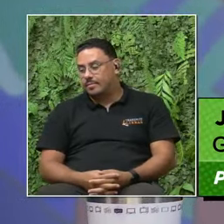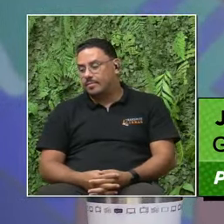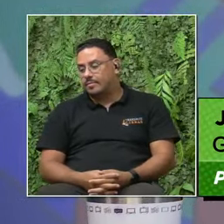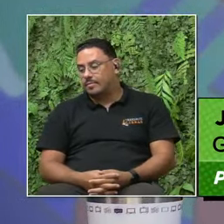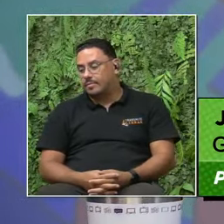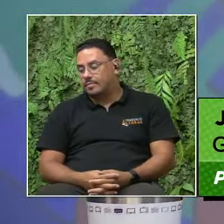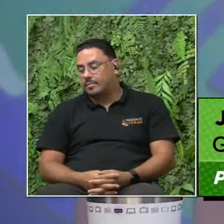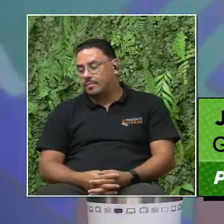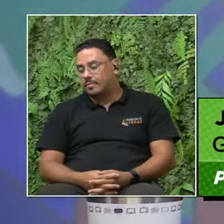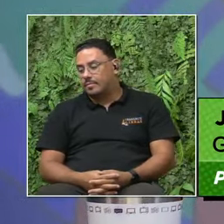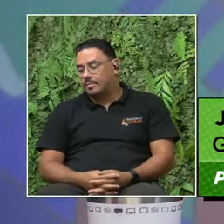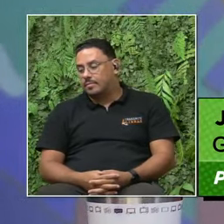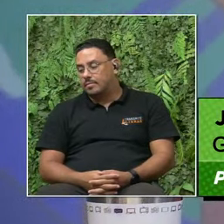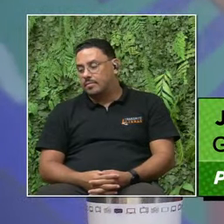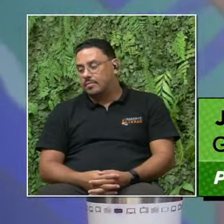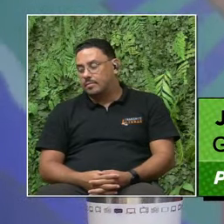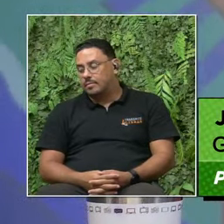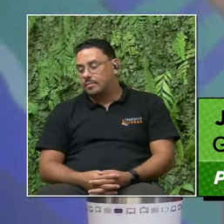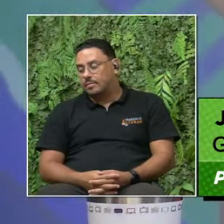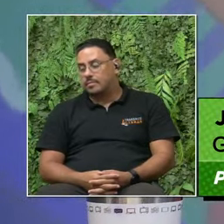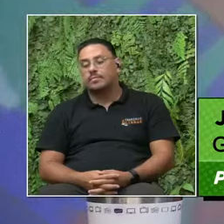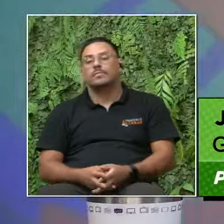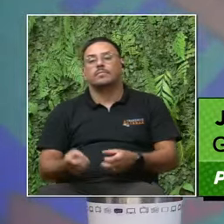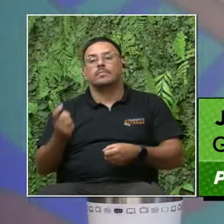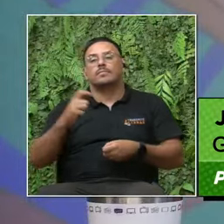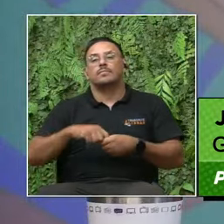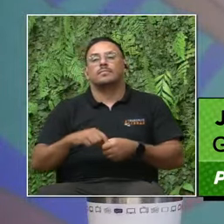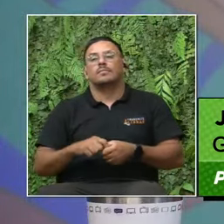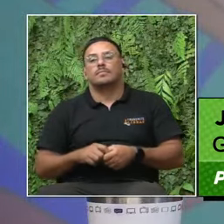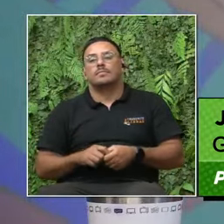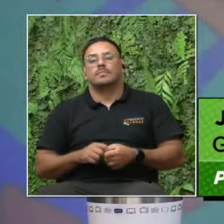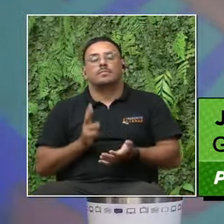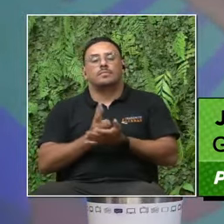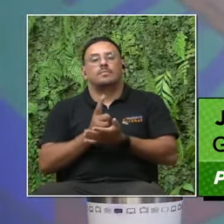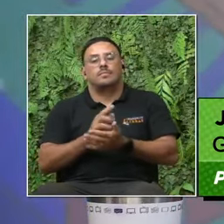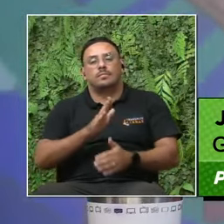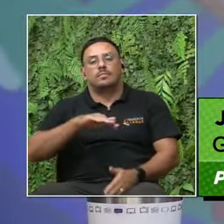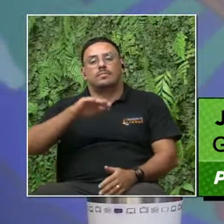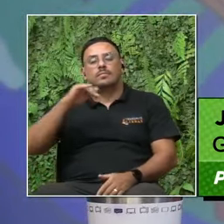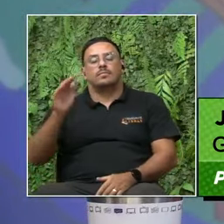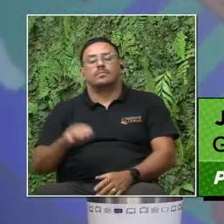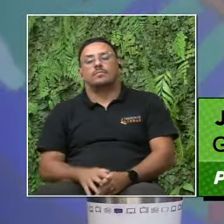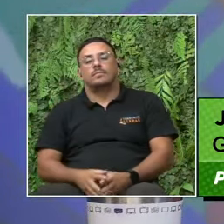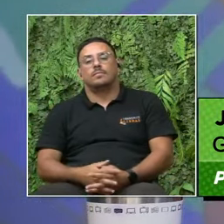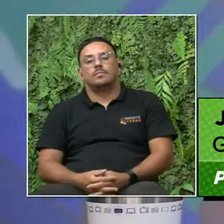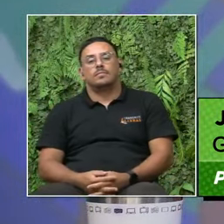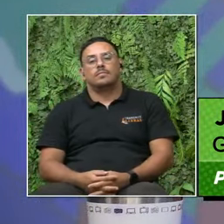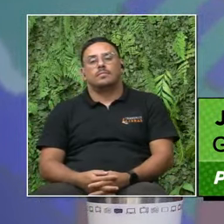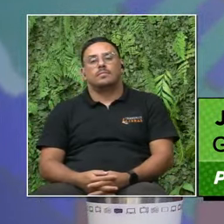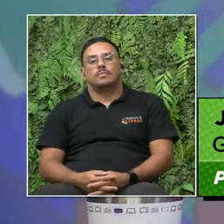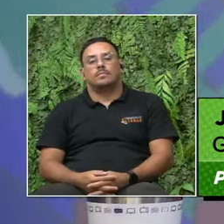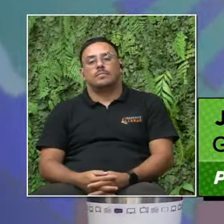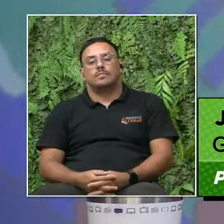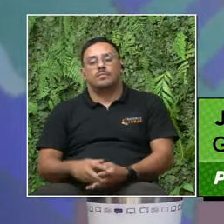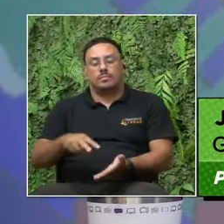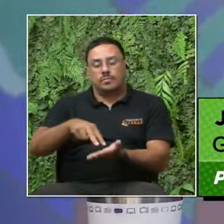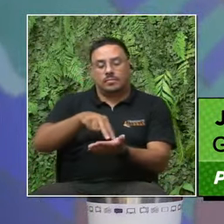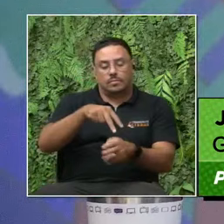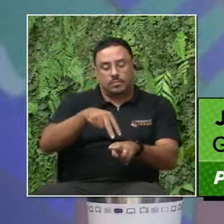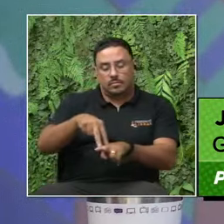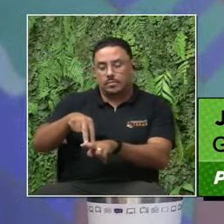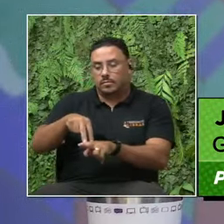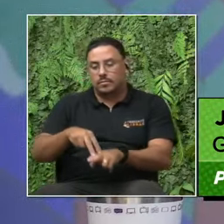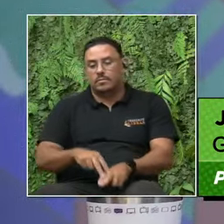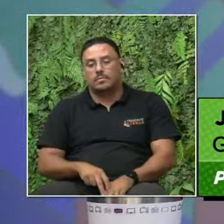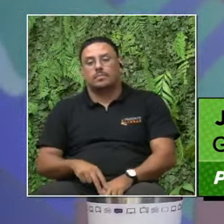lá voltou estou de volta eu tô na minha onda ou não olha a onda olha a onda surfa meu filho ol